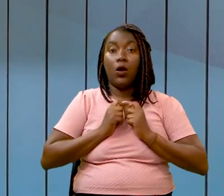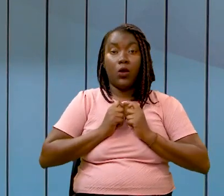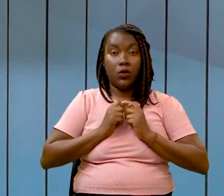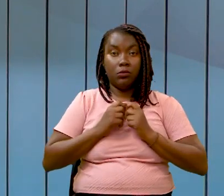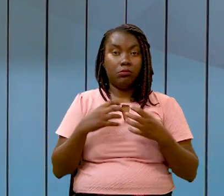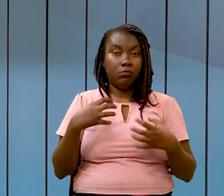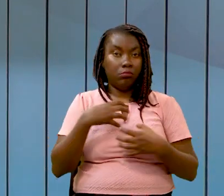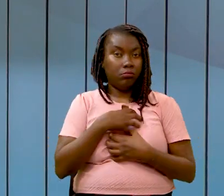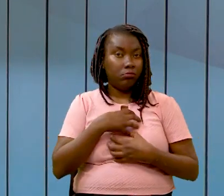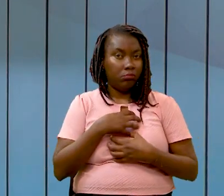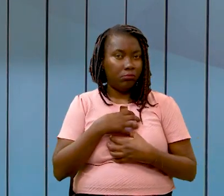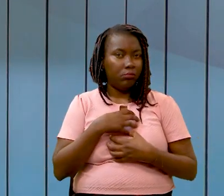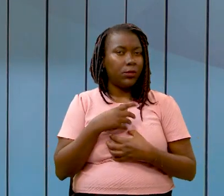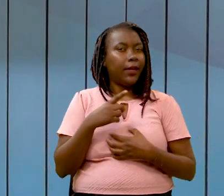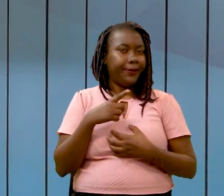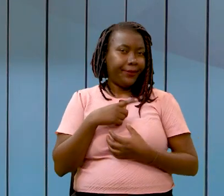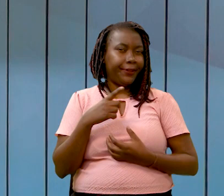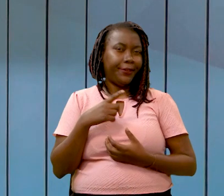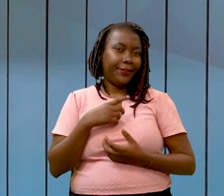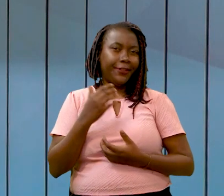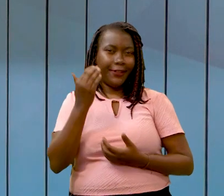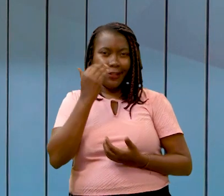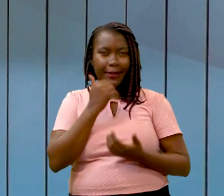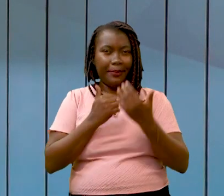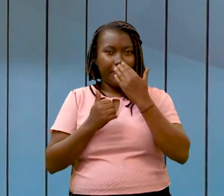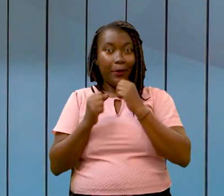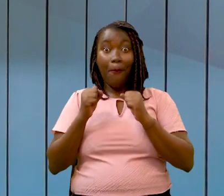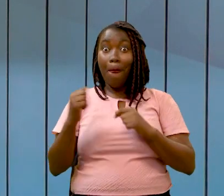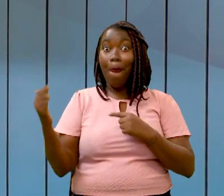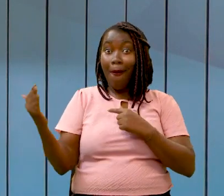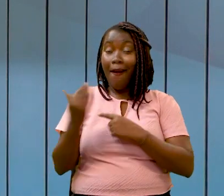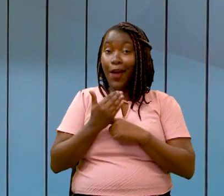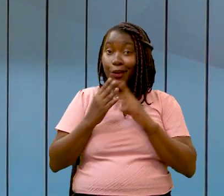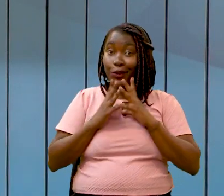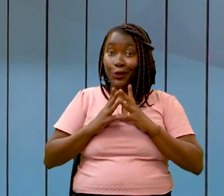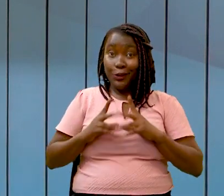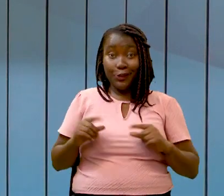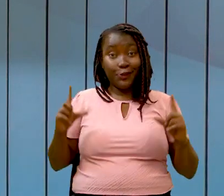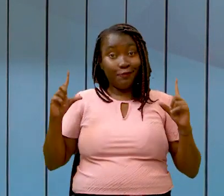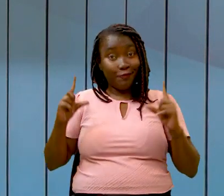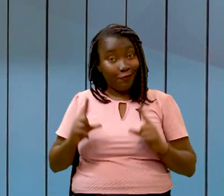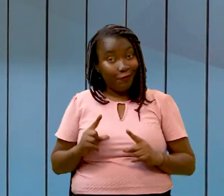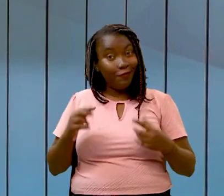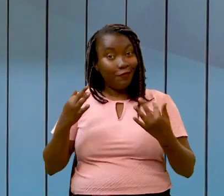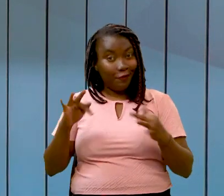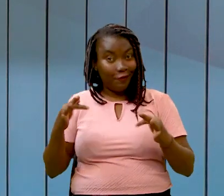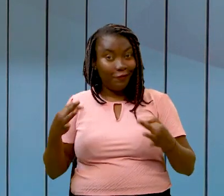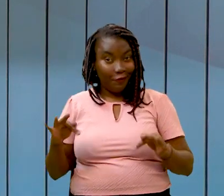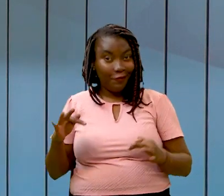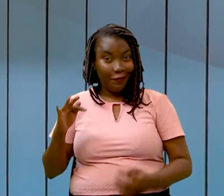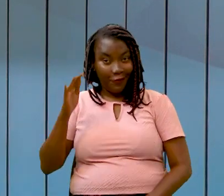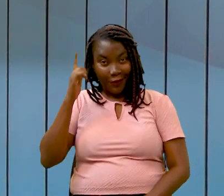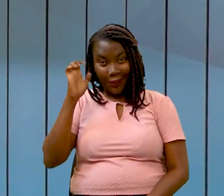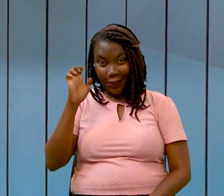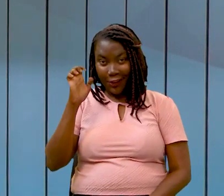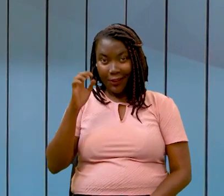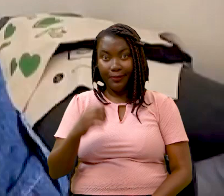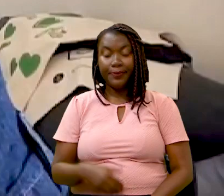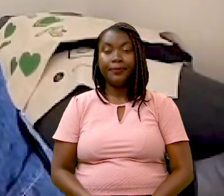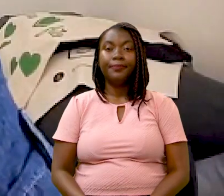esses efeitos. Existem aqueles alimentos que podem até ajudar a aliviar uma dor, uma crise aí de enxaqueca?